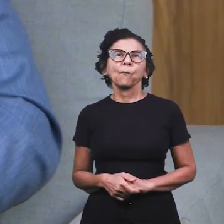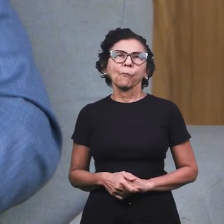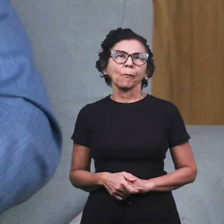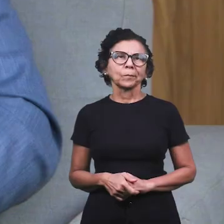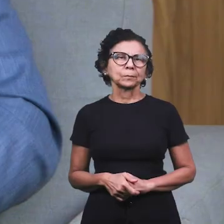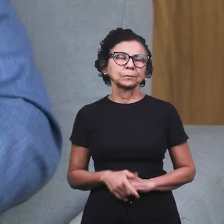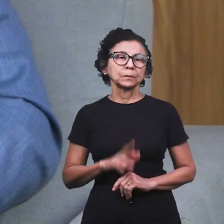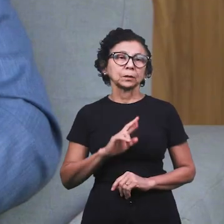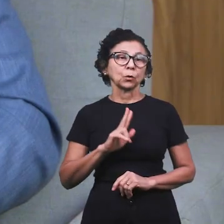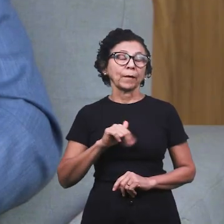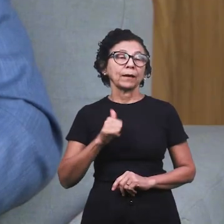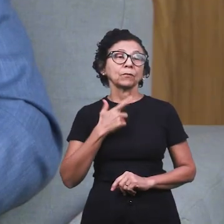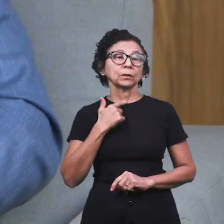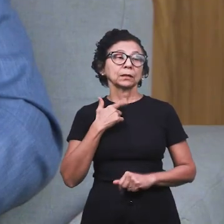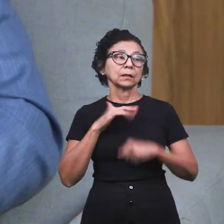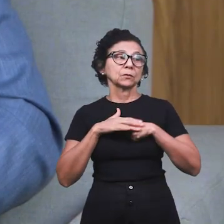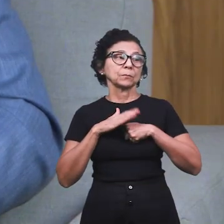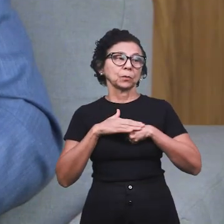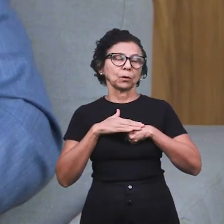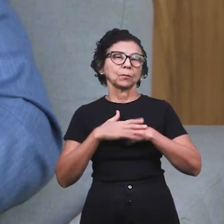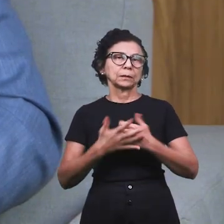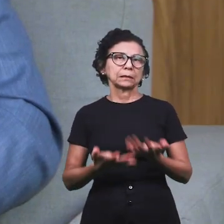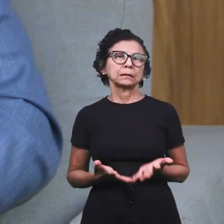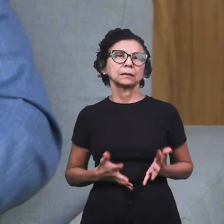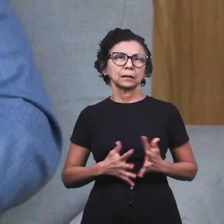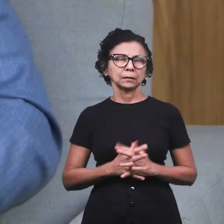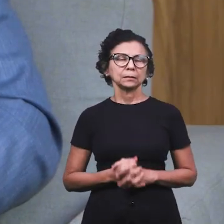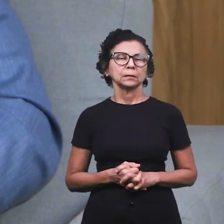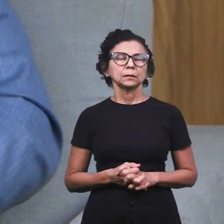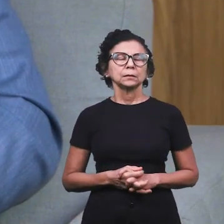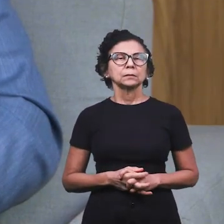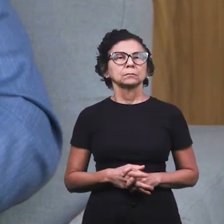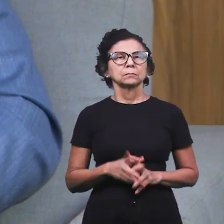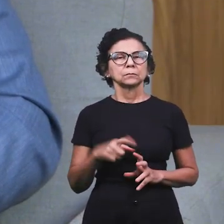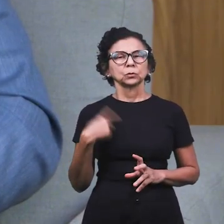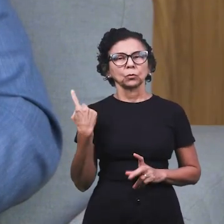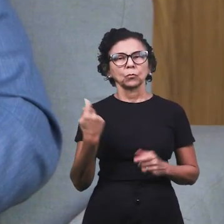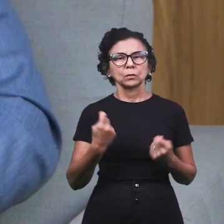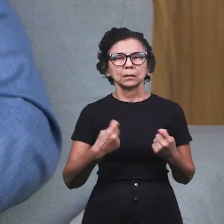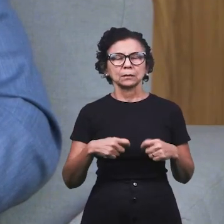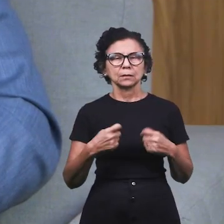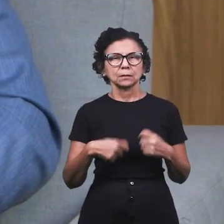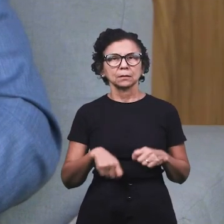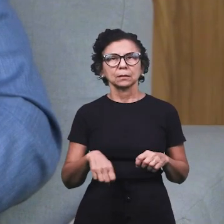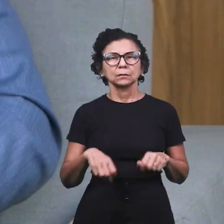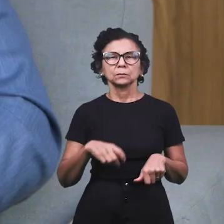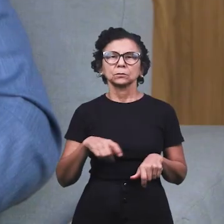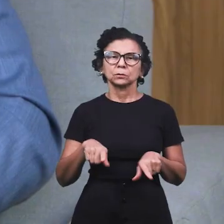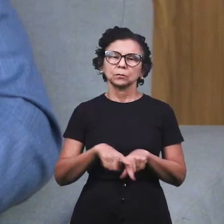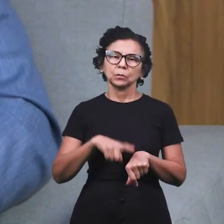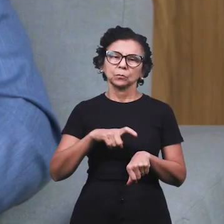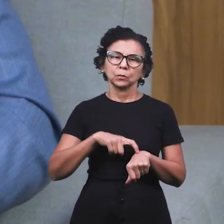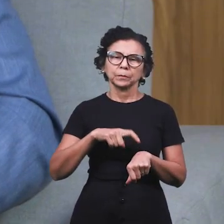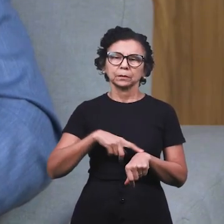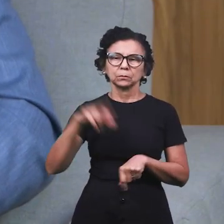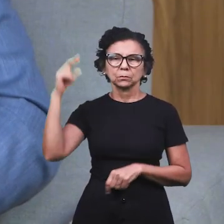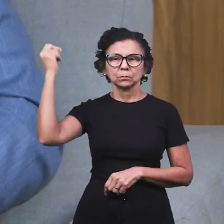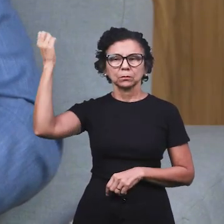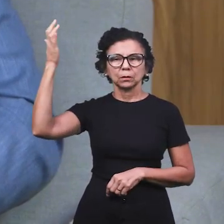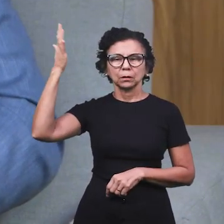acontecem. Motivos que nós temos diariamente, as nossas necessidades, e também por revelação. Como que